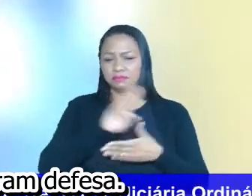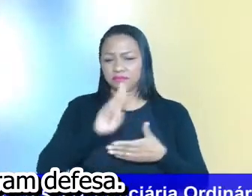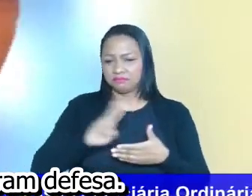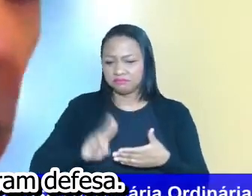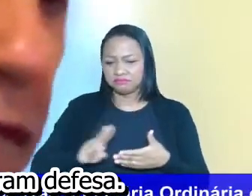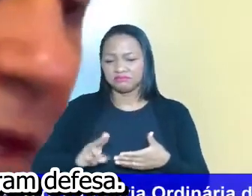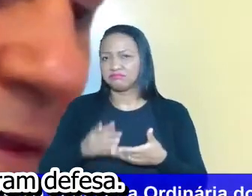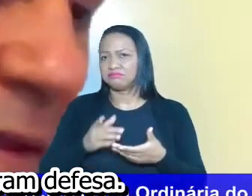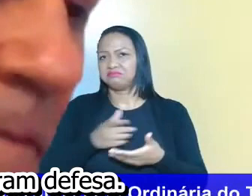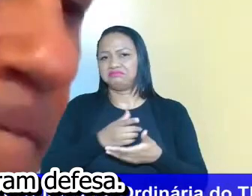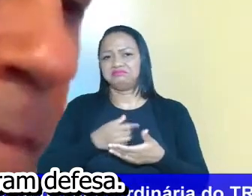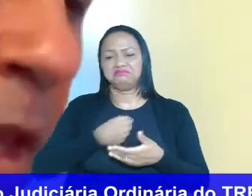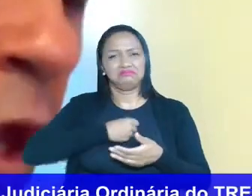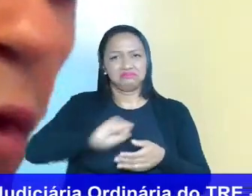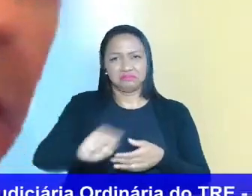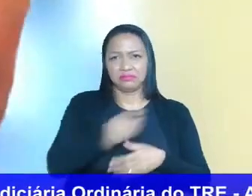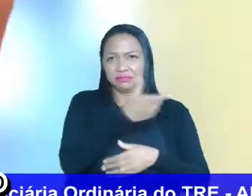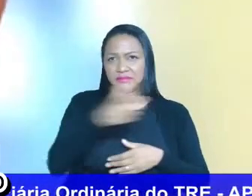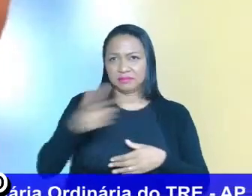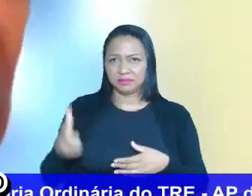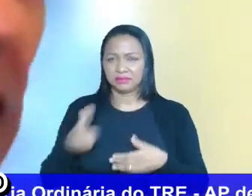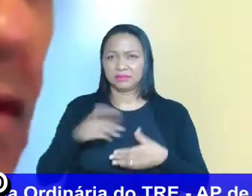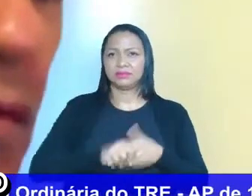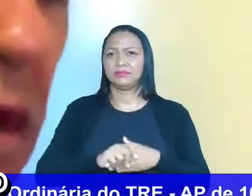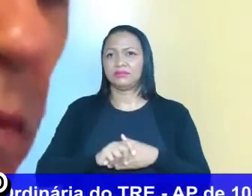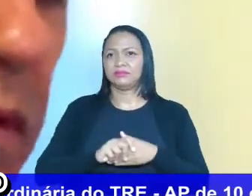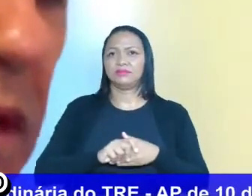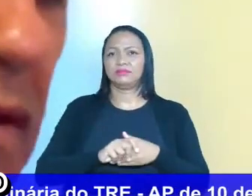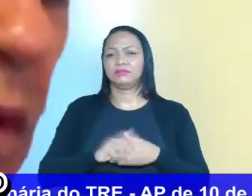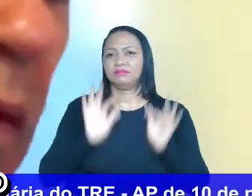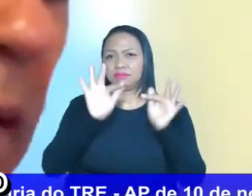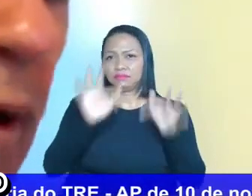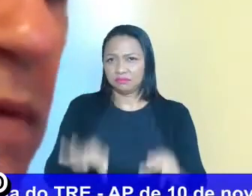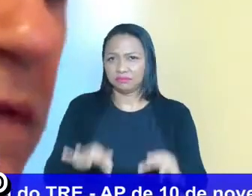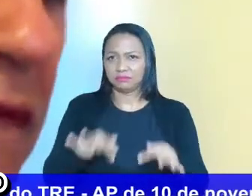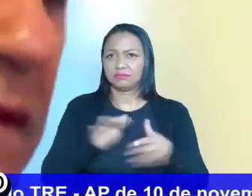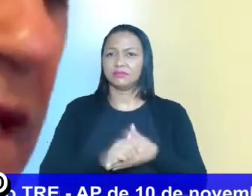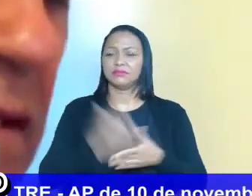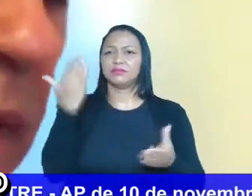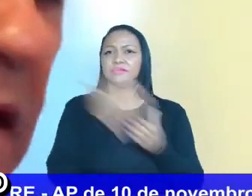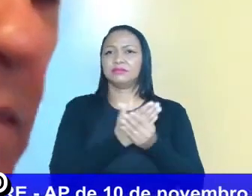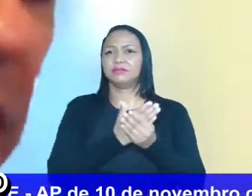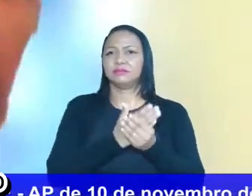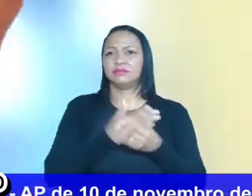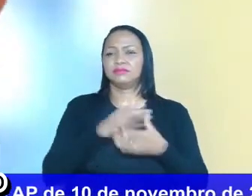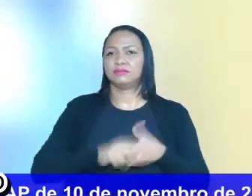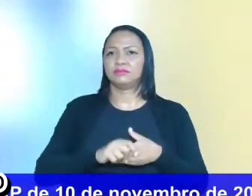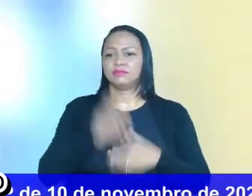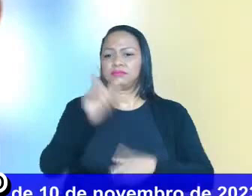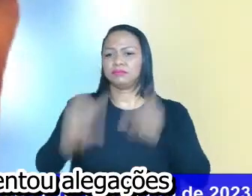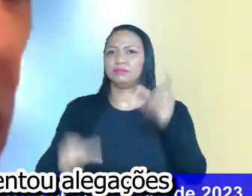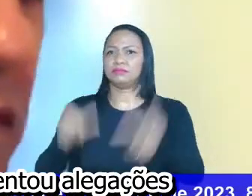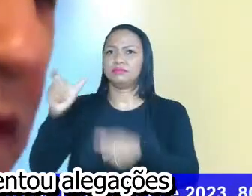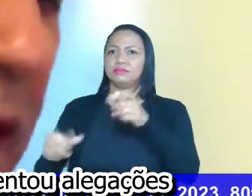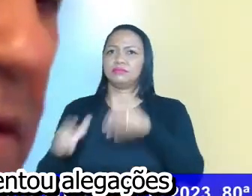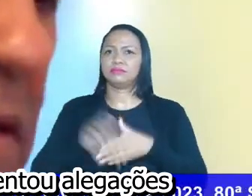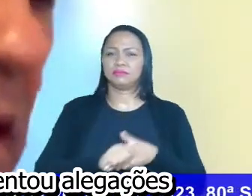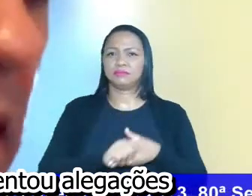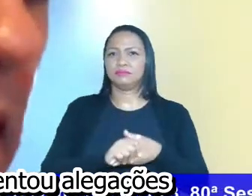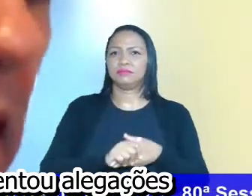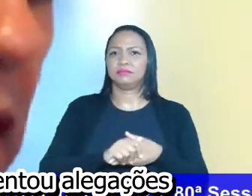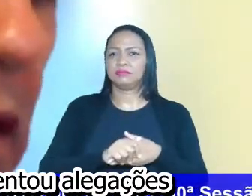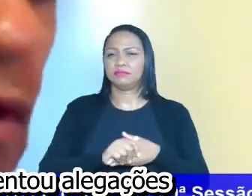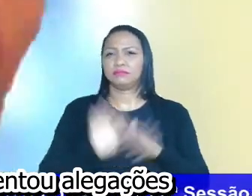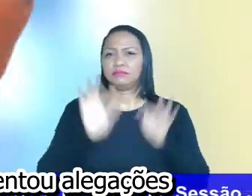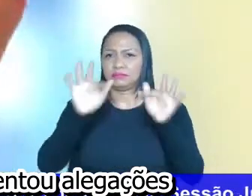mas não apresentaram defesa. Com o encerramento da instrução processual, abriu-se vista às partes para apresentação de alegações